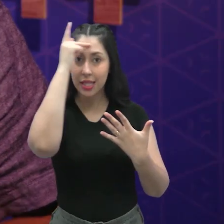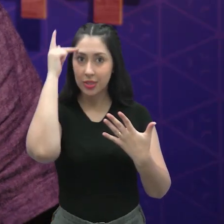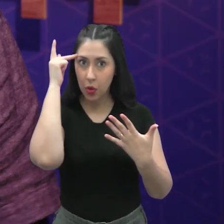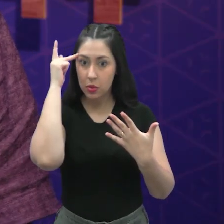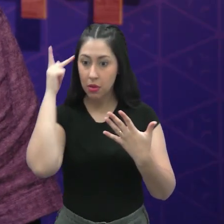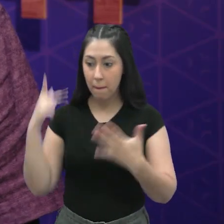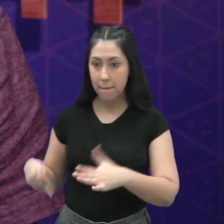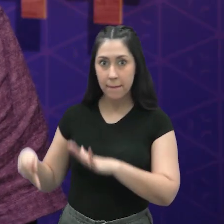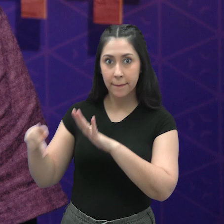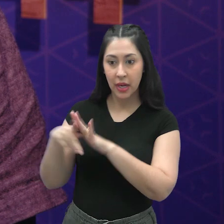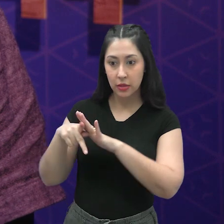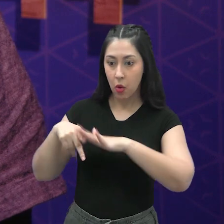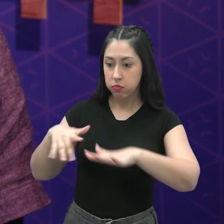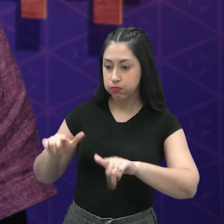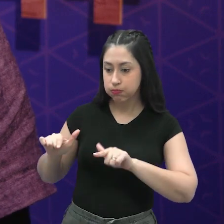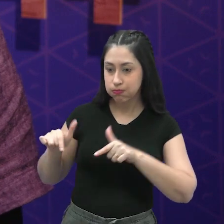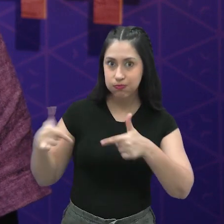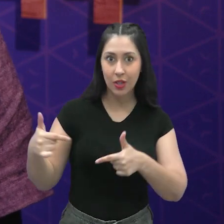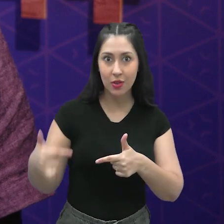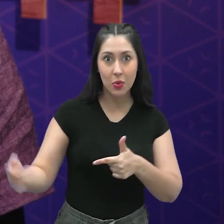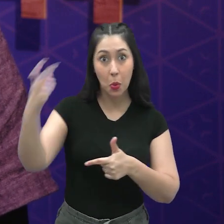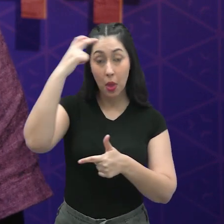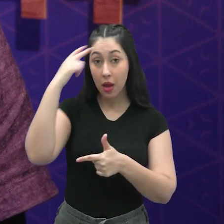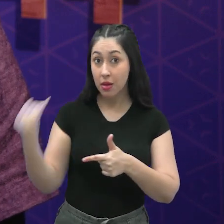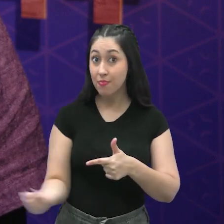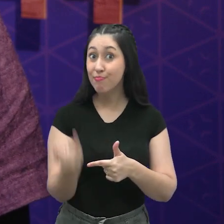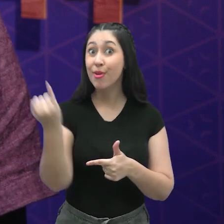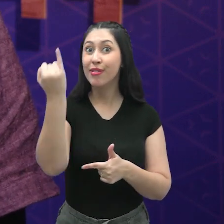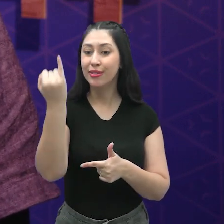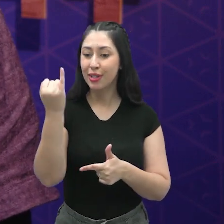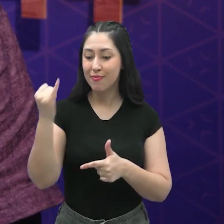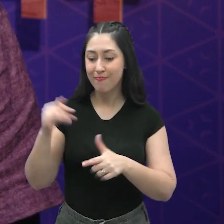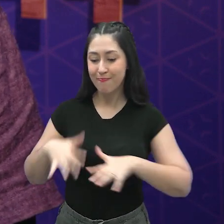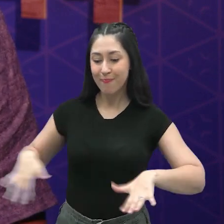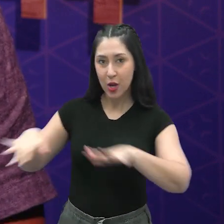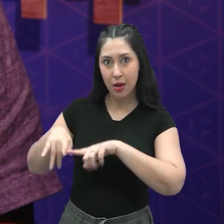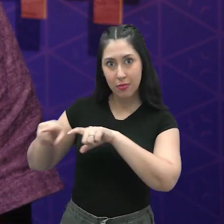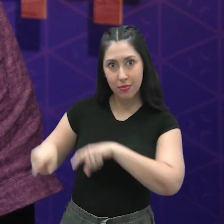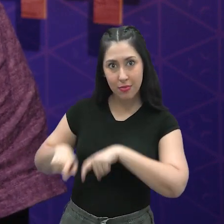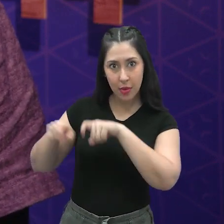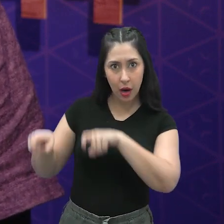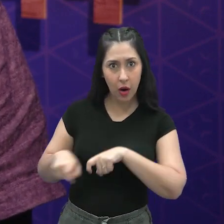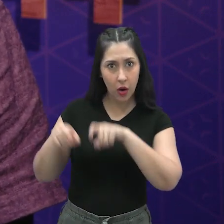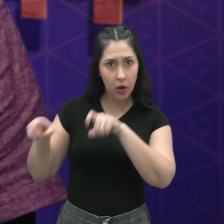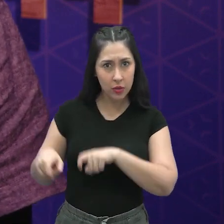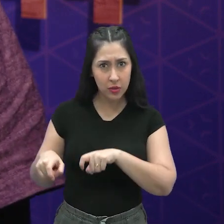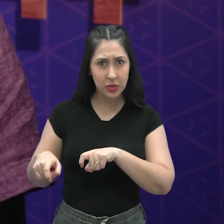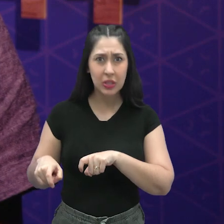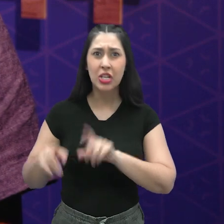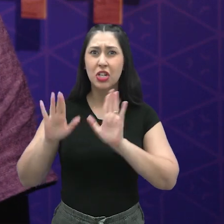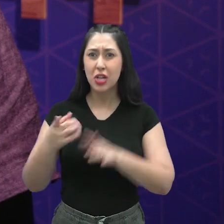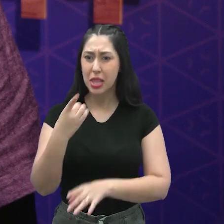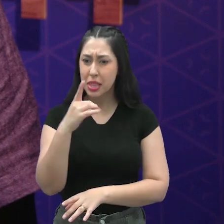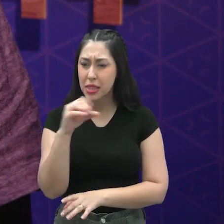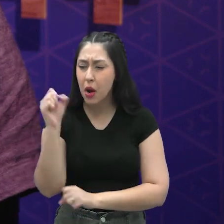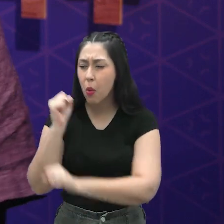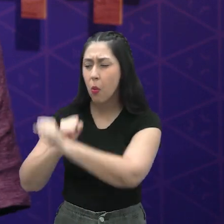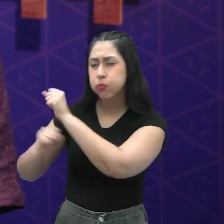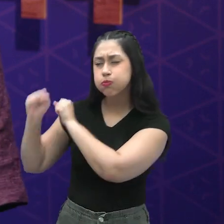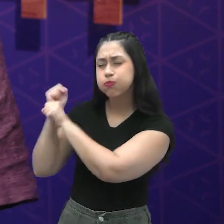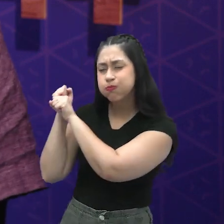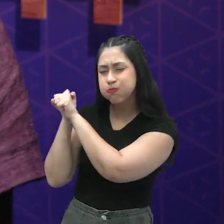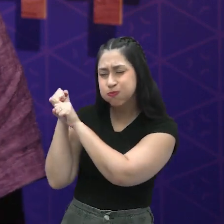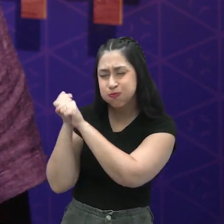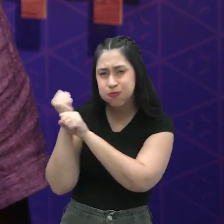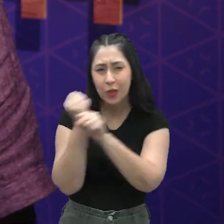dos movimentos culturais mais importantes do nosso país, o sertanejo. Há mais de um século, por meio de